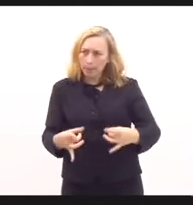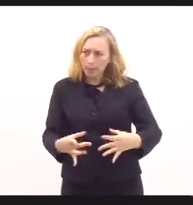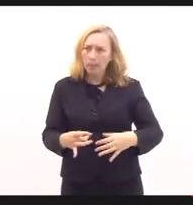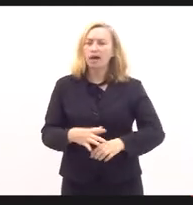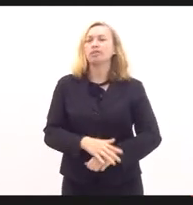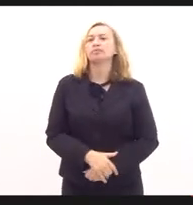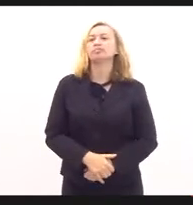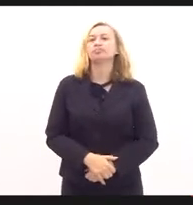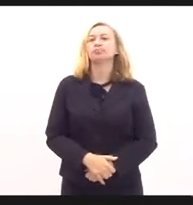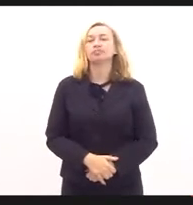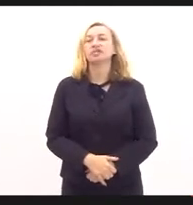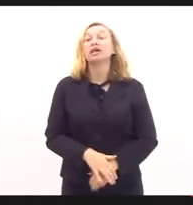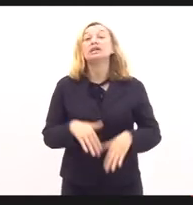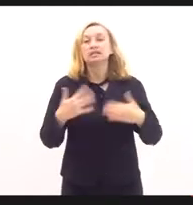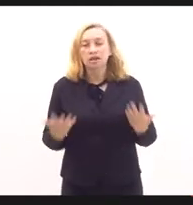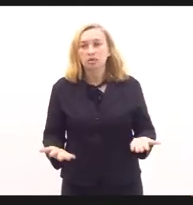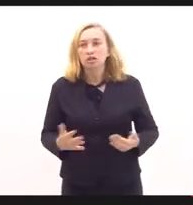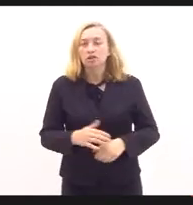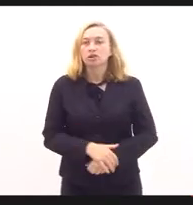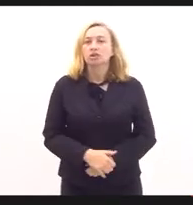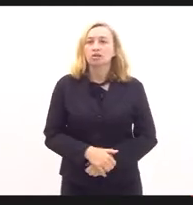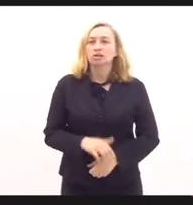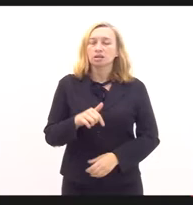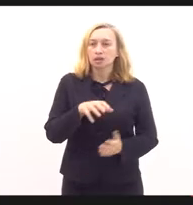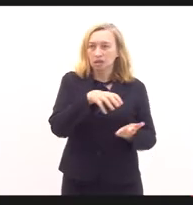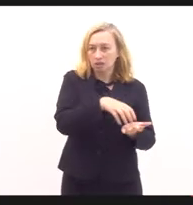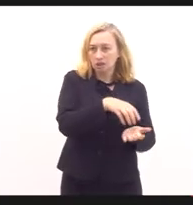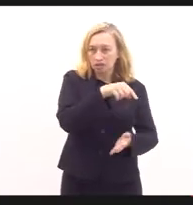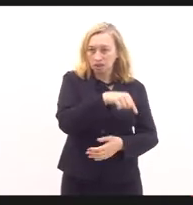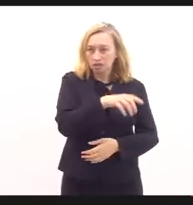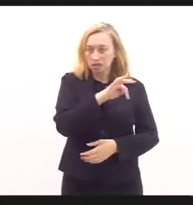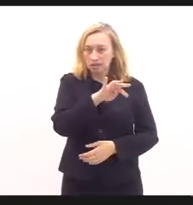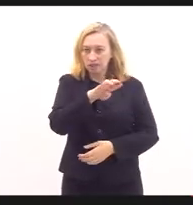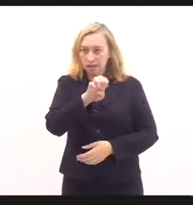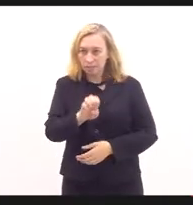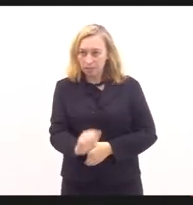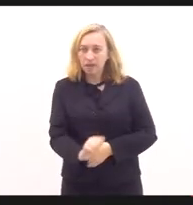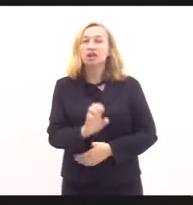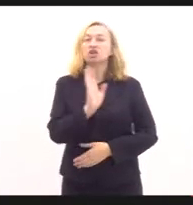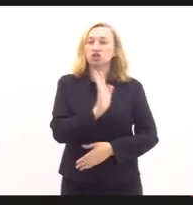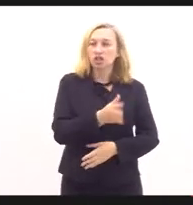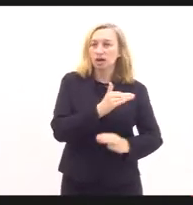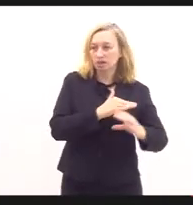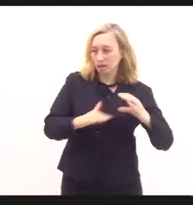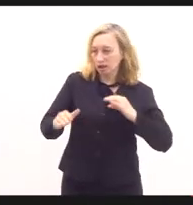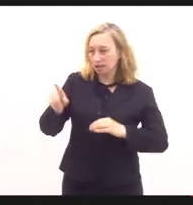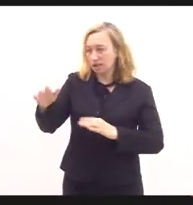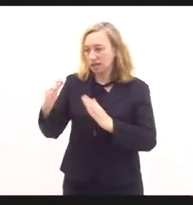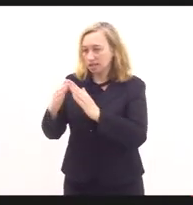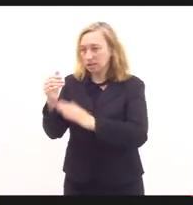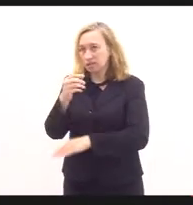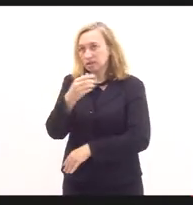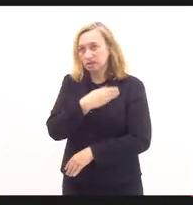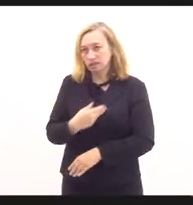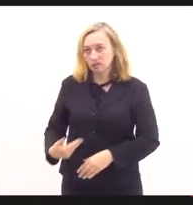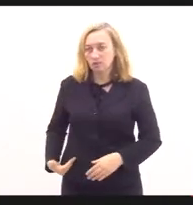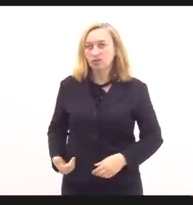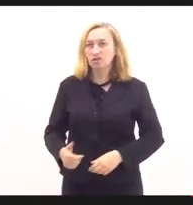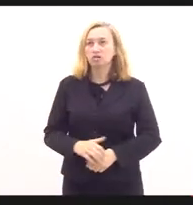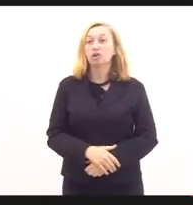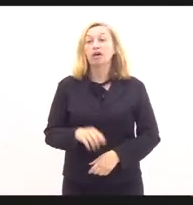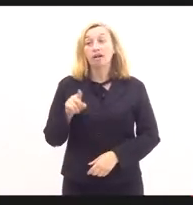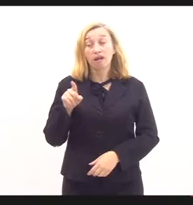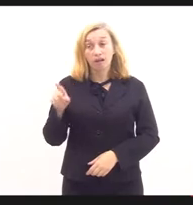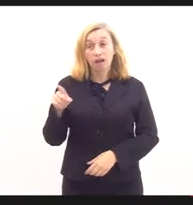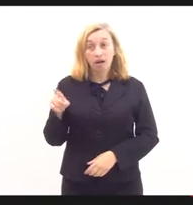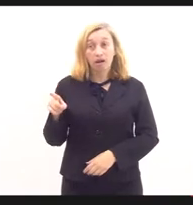conformidade. Então, daqui da CETRAB, o processo já saiu, ele está lá na Casa Civil, e aí